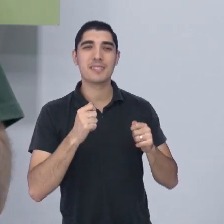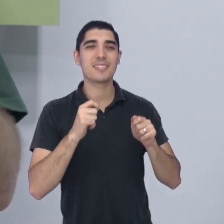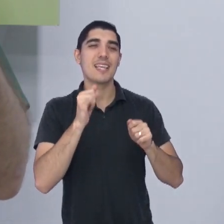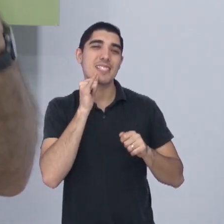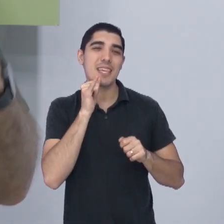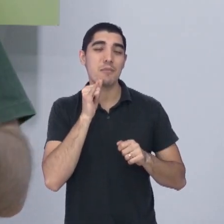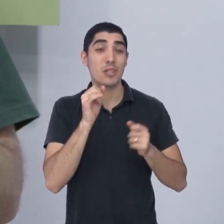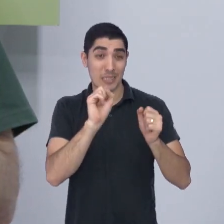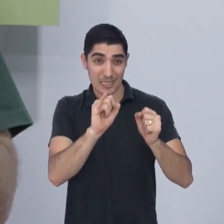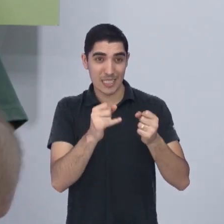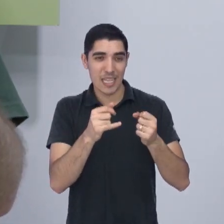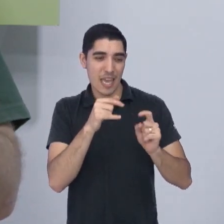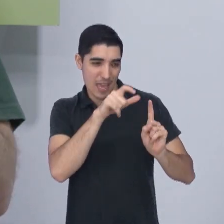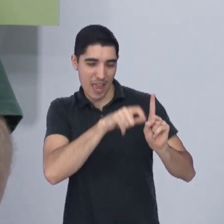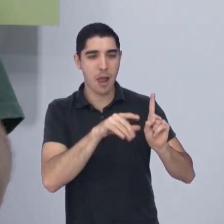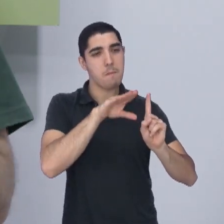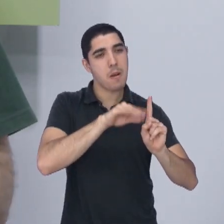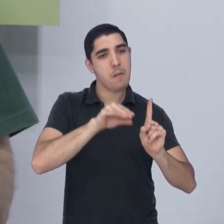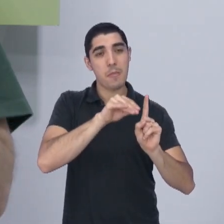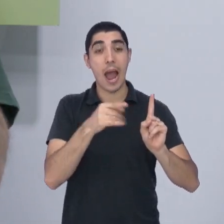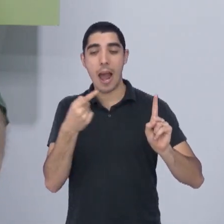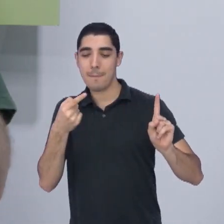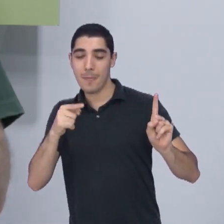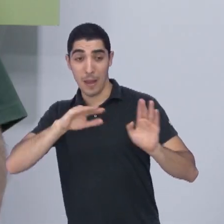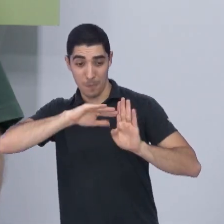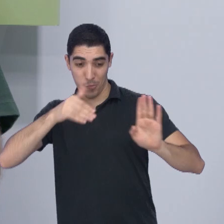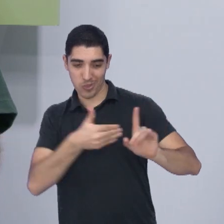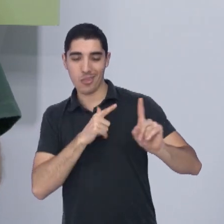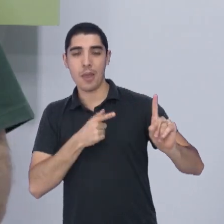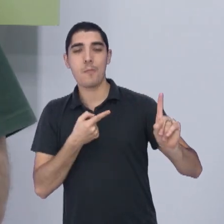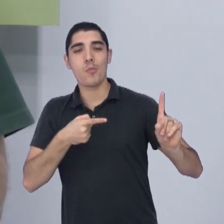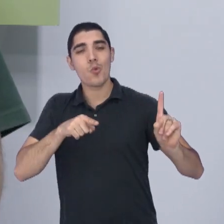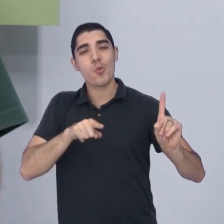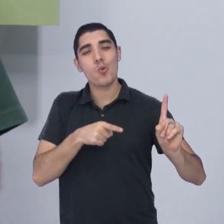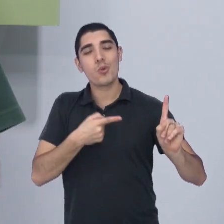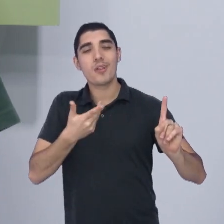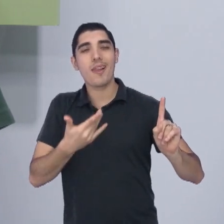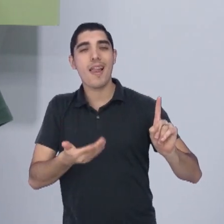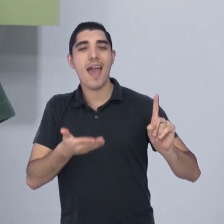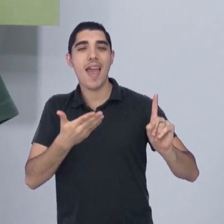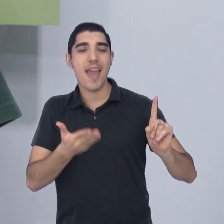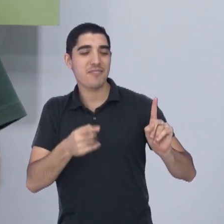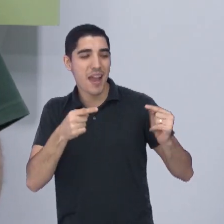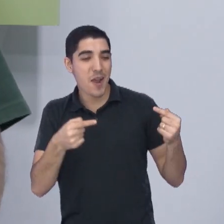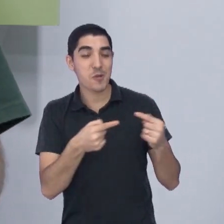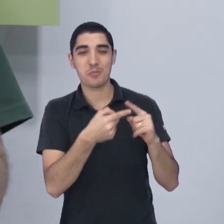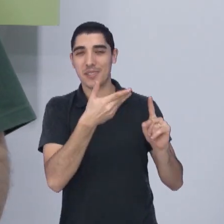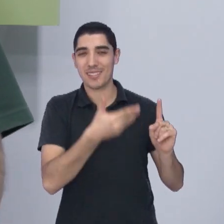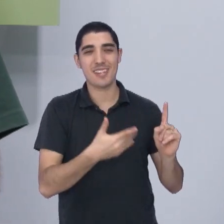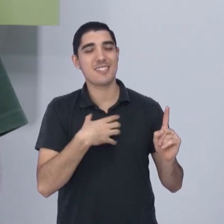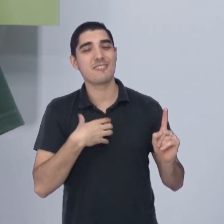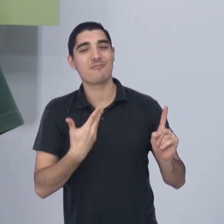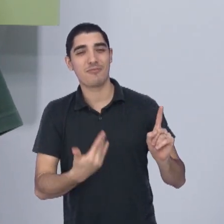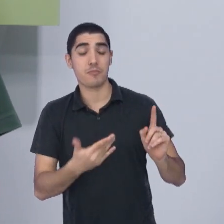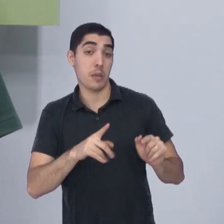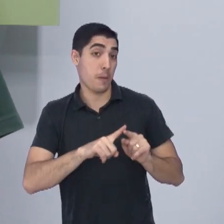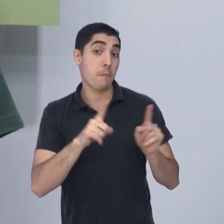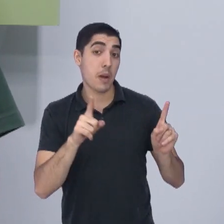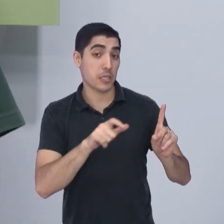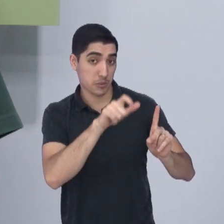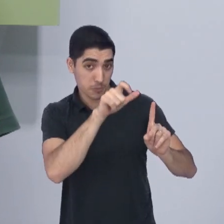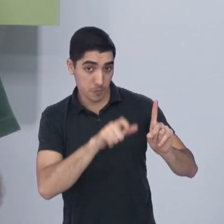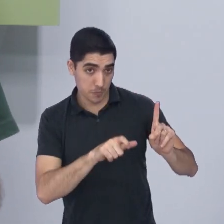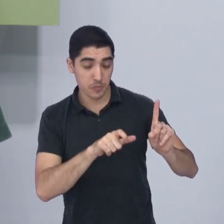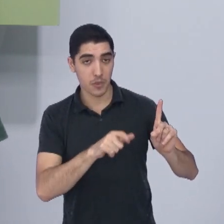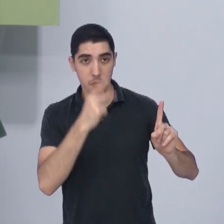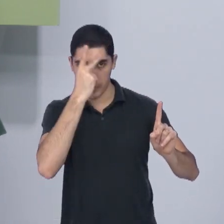no fundo, dá para dar uma gajada no que ele fala, quando ele fala, do jeito que ele fala. Então, mas o Sérgio Guedes é um personagem